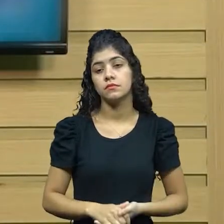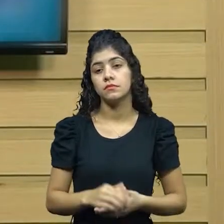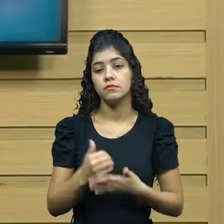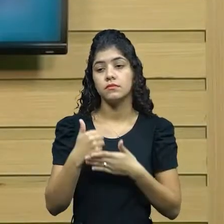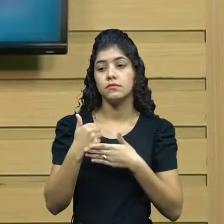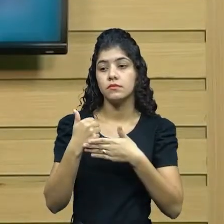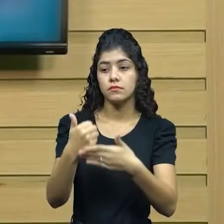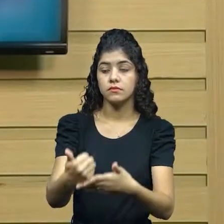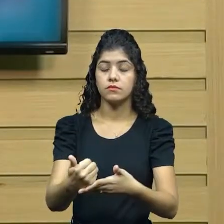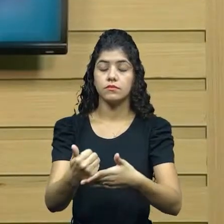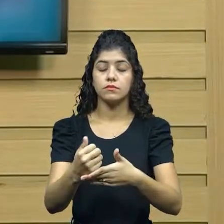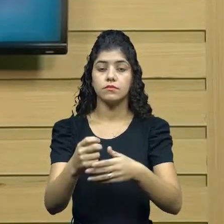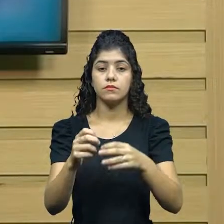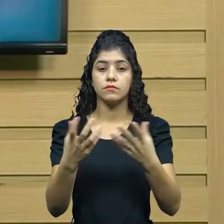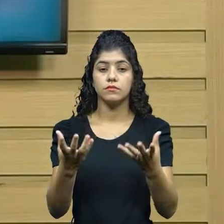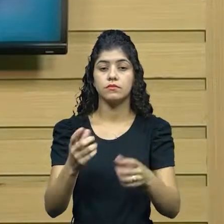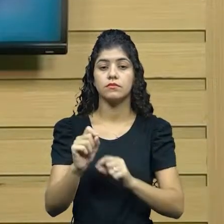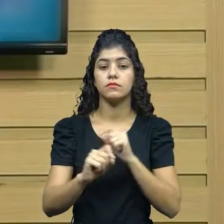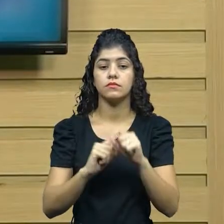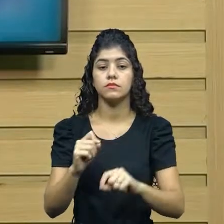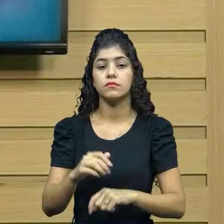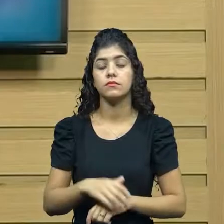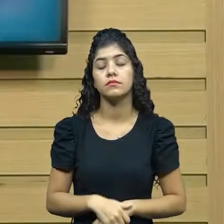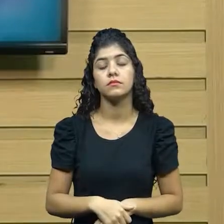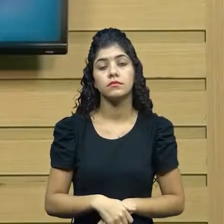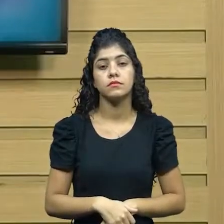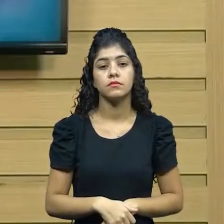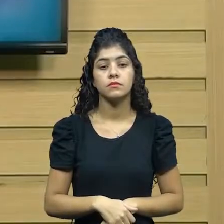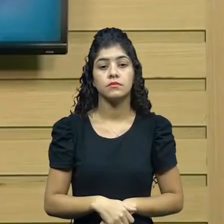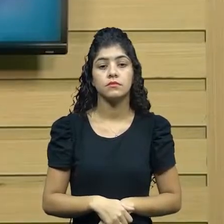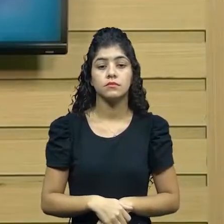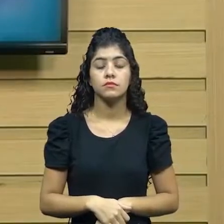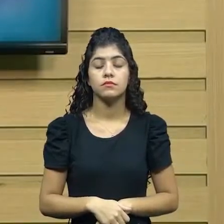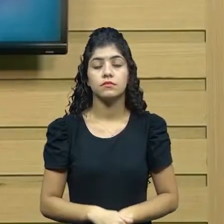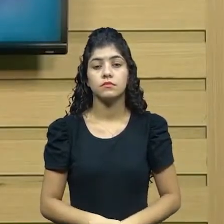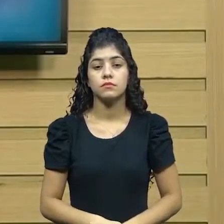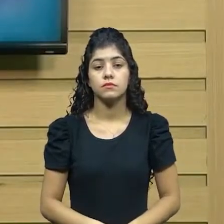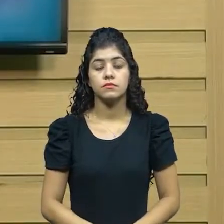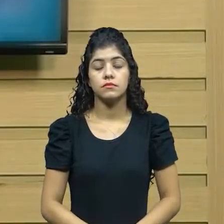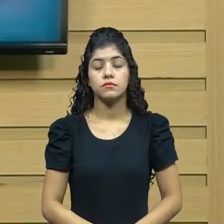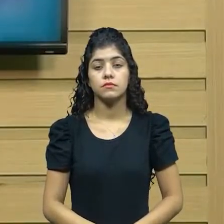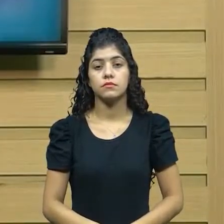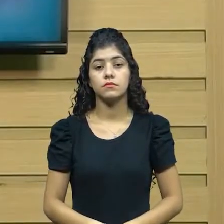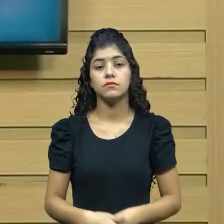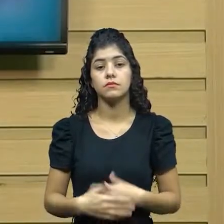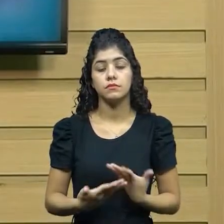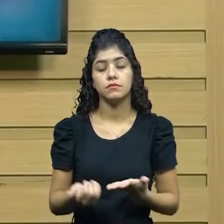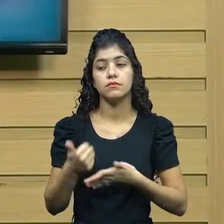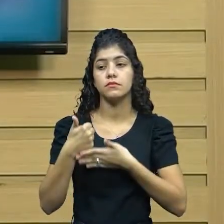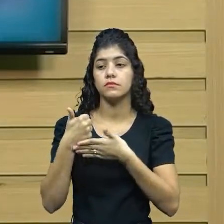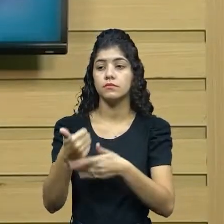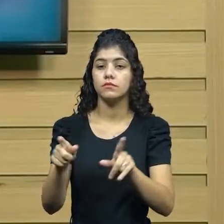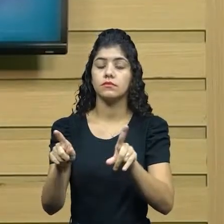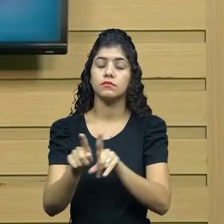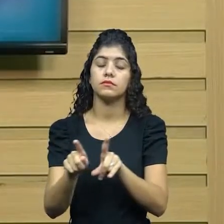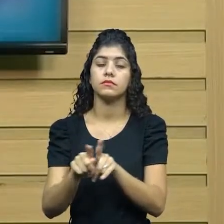uma entidade não governamental ou não filantrópica, ajudar